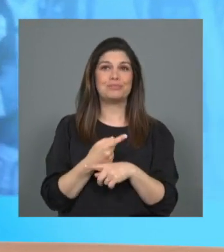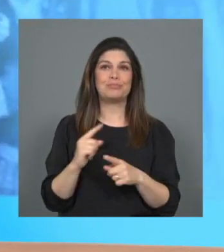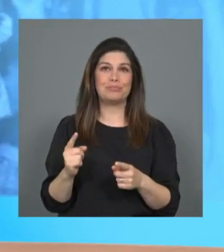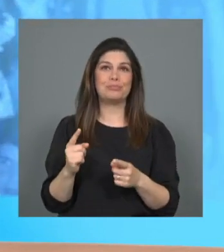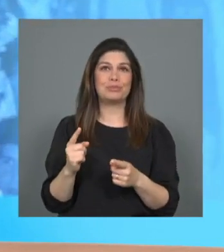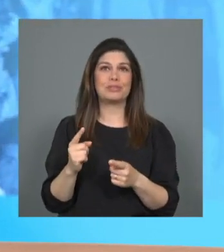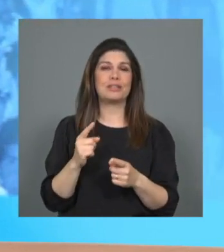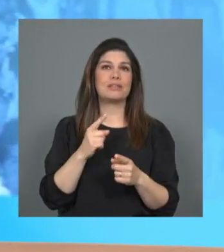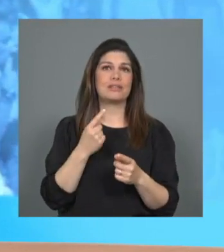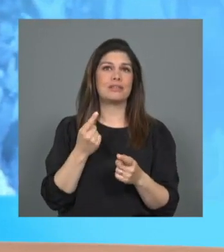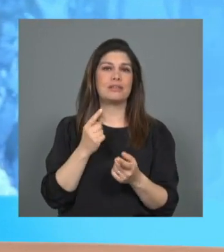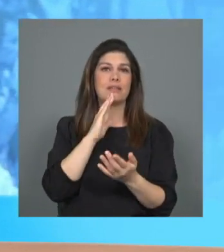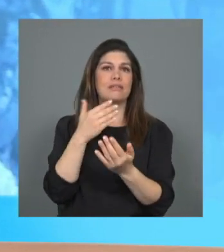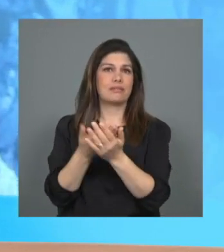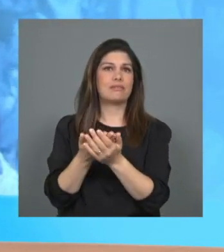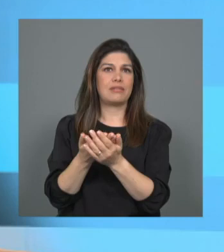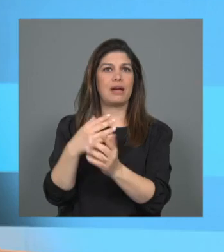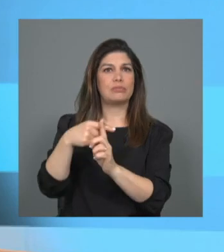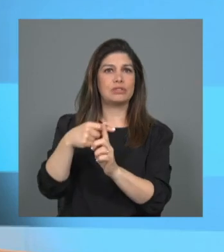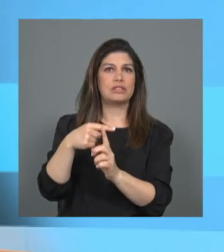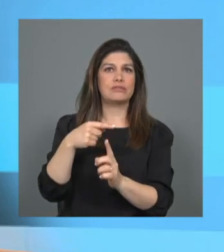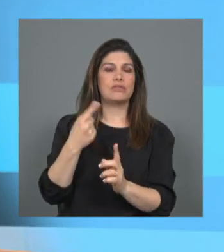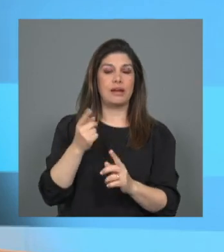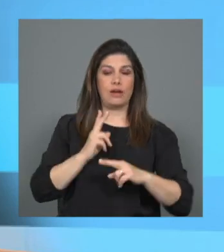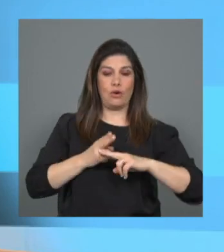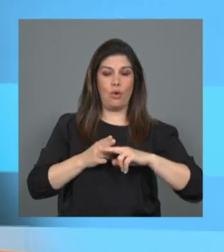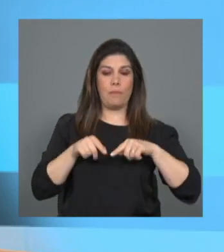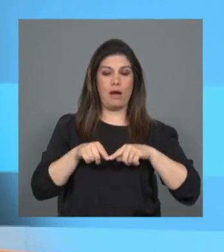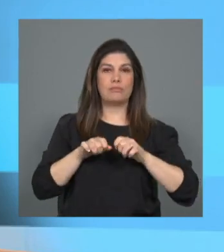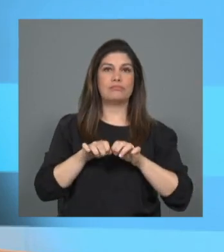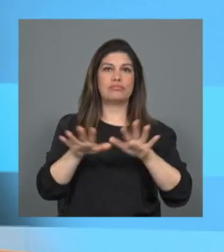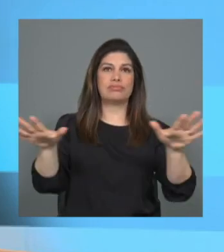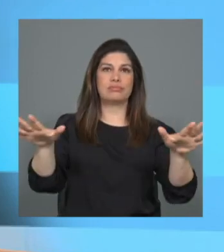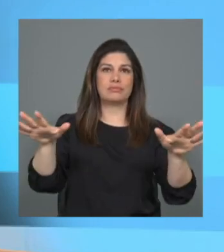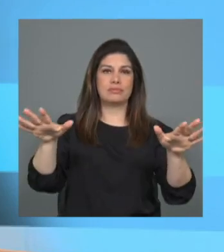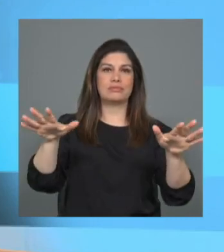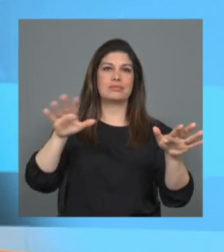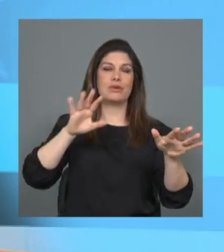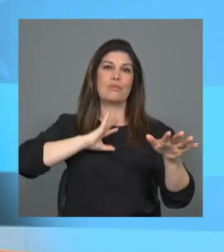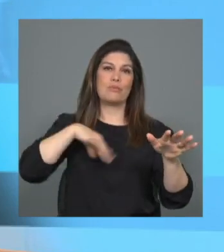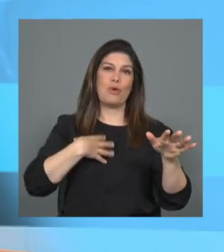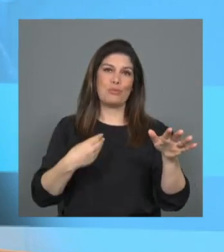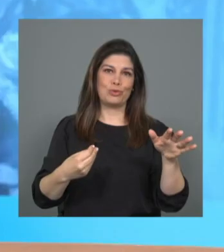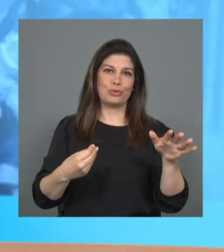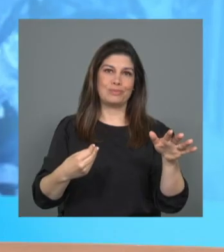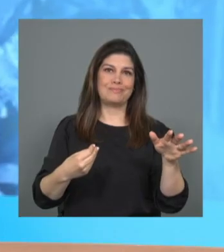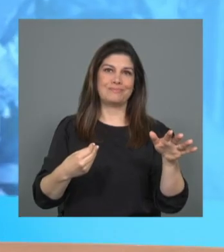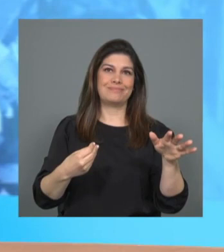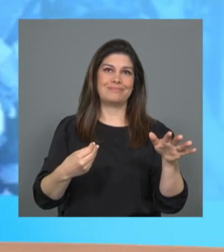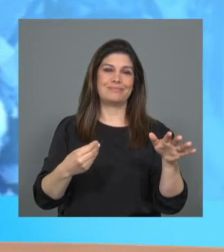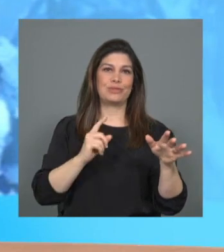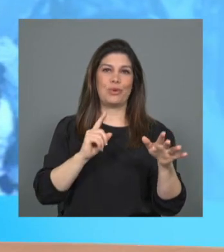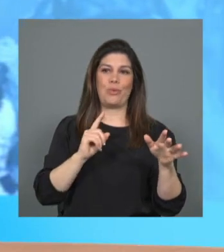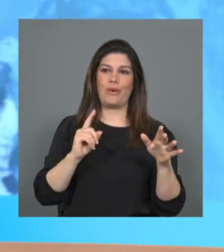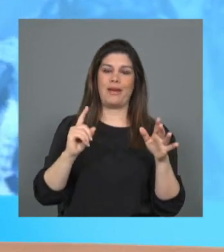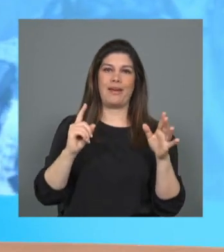impacto no resto do mundo. Não terá sido mas sempre a partir de Roma para o resto do mundo, não de forma bidirecional. Não, efetivamente não houve. Lá está, foi uma